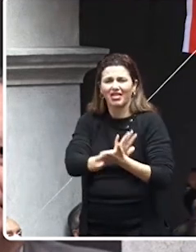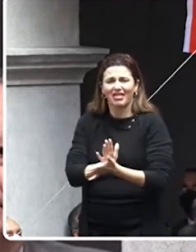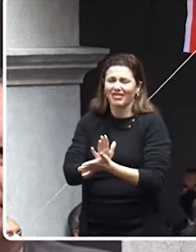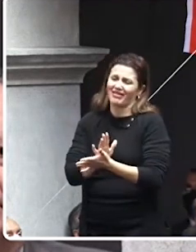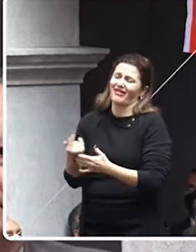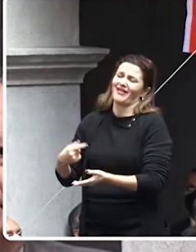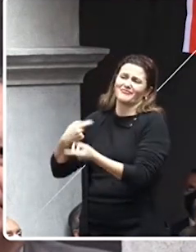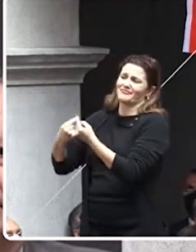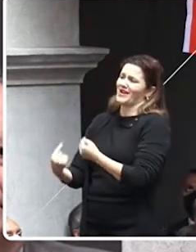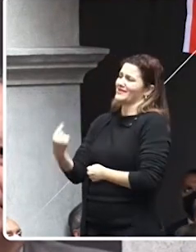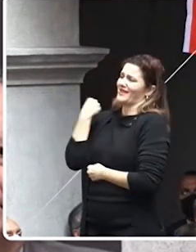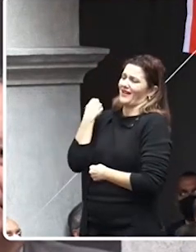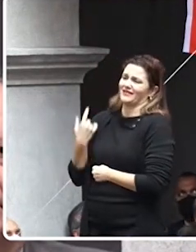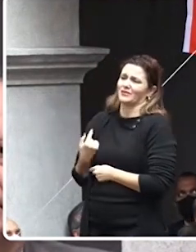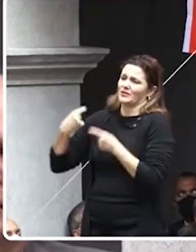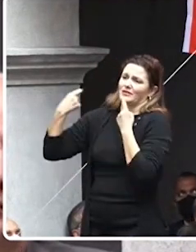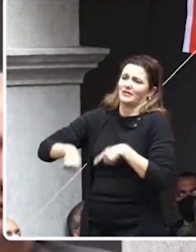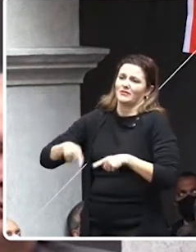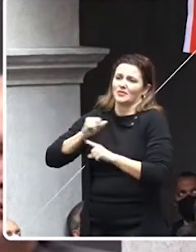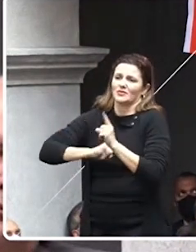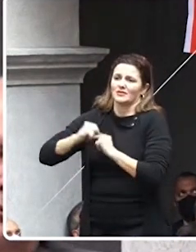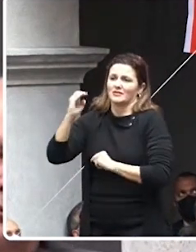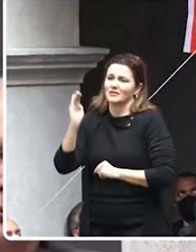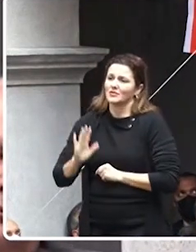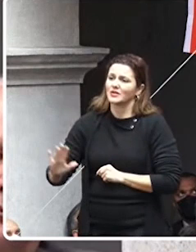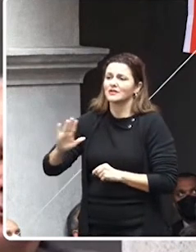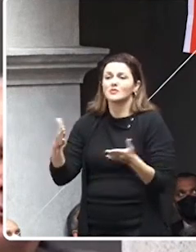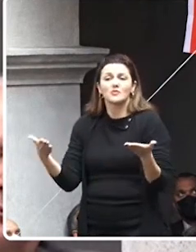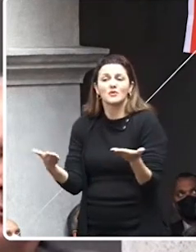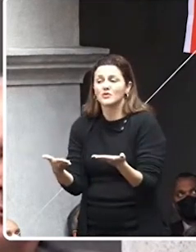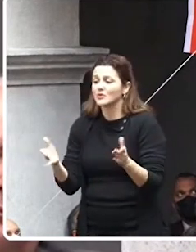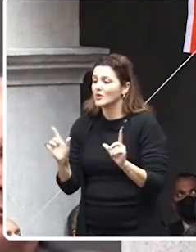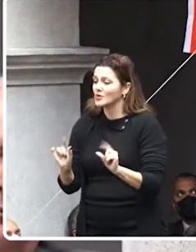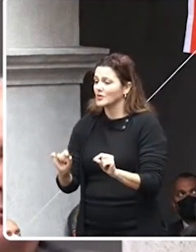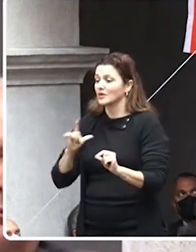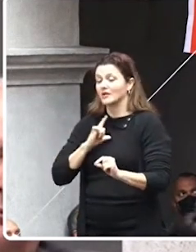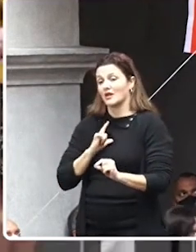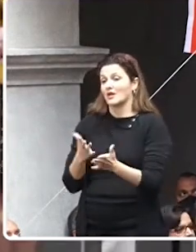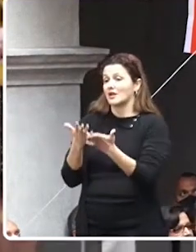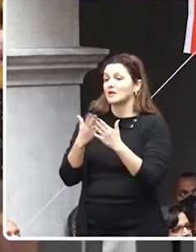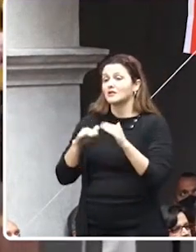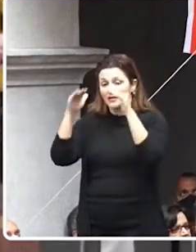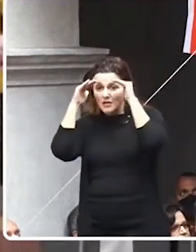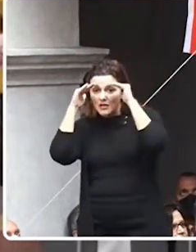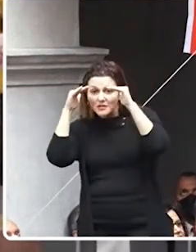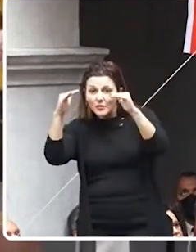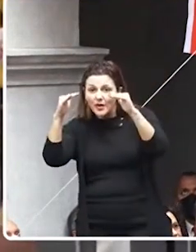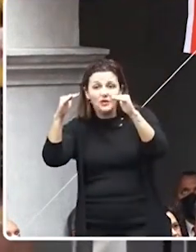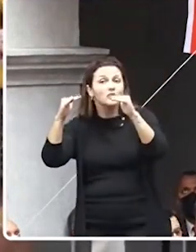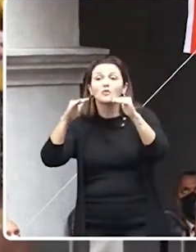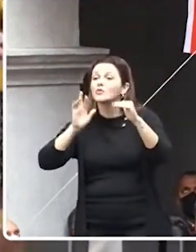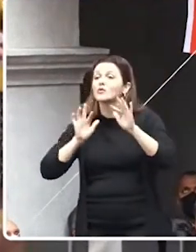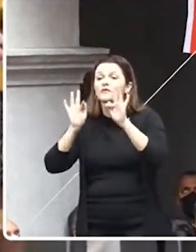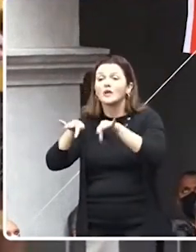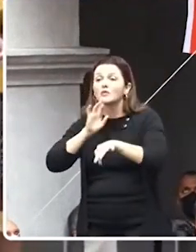dos imensos desafios da sociedade brasileira passa necessariamente pelo respeito ao resultado das eleições.